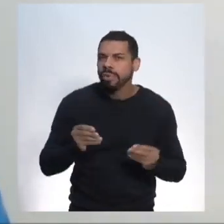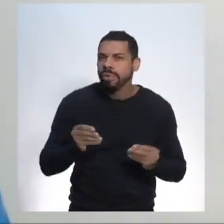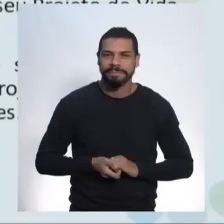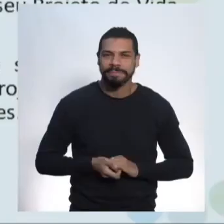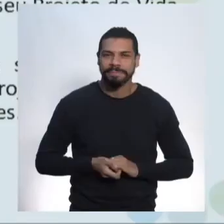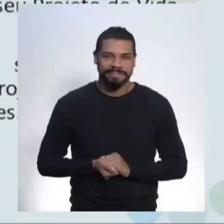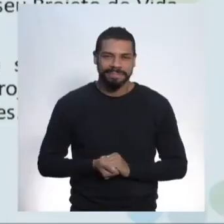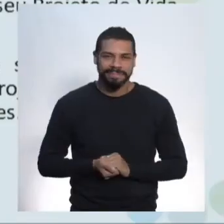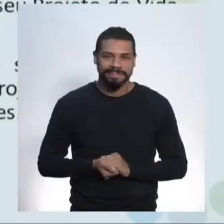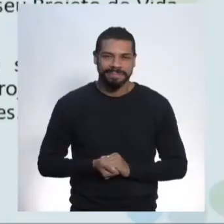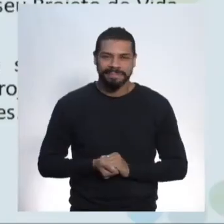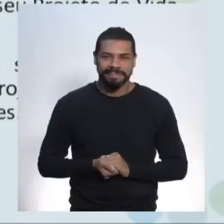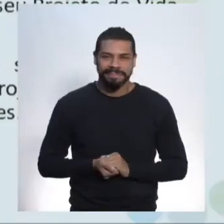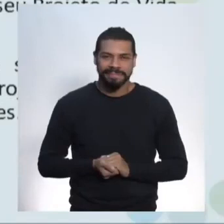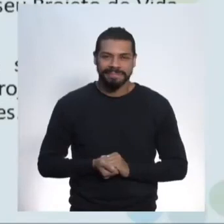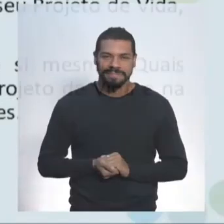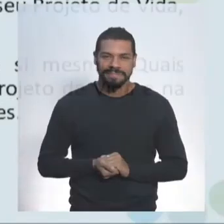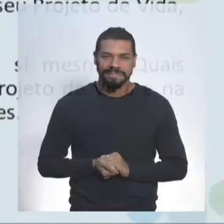reflexões.